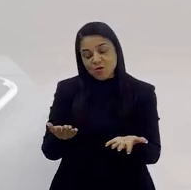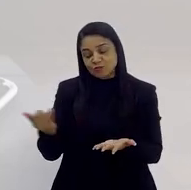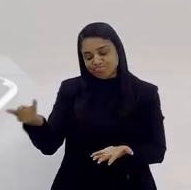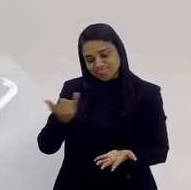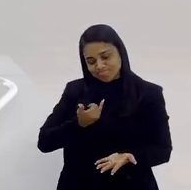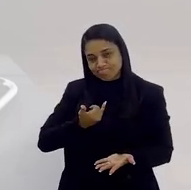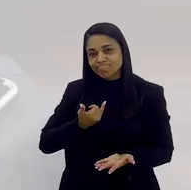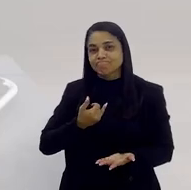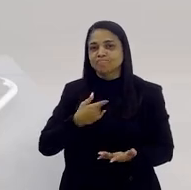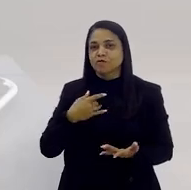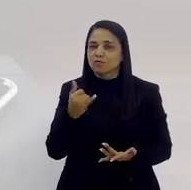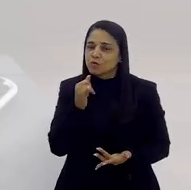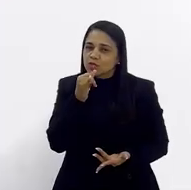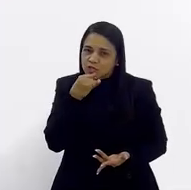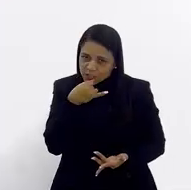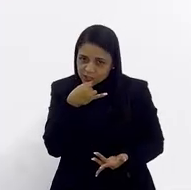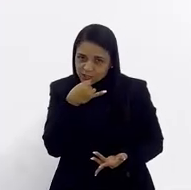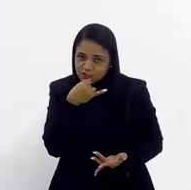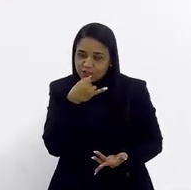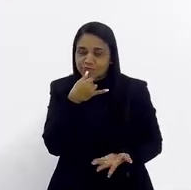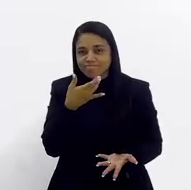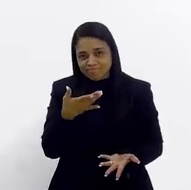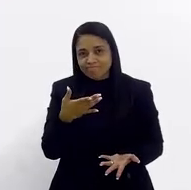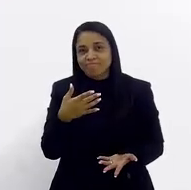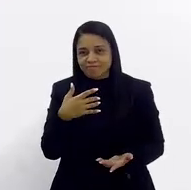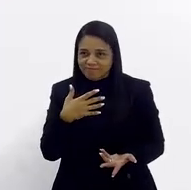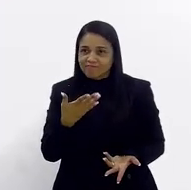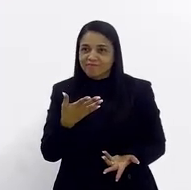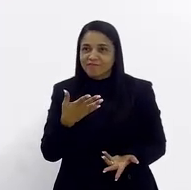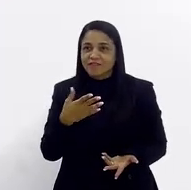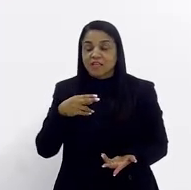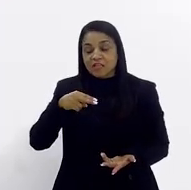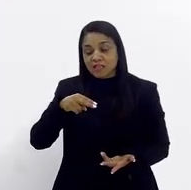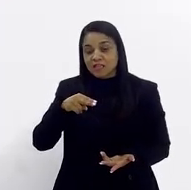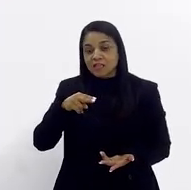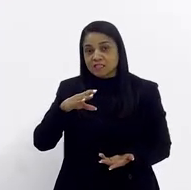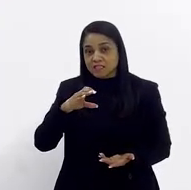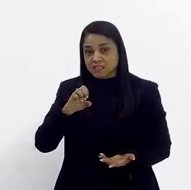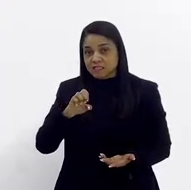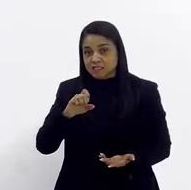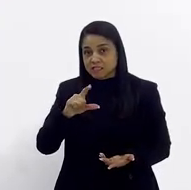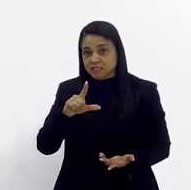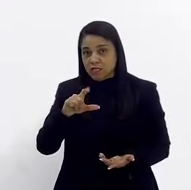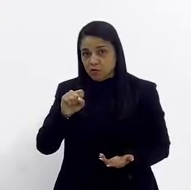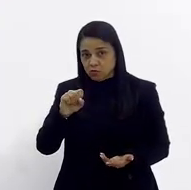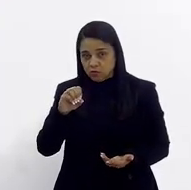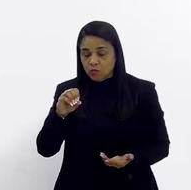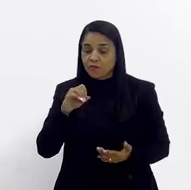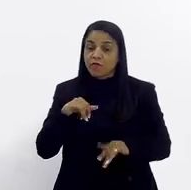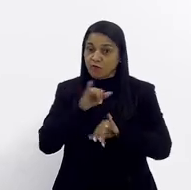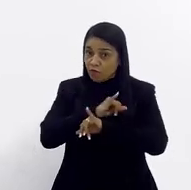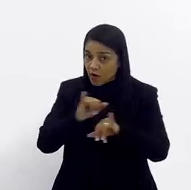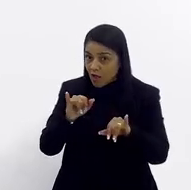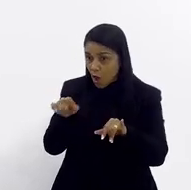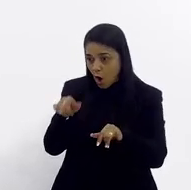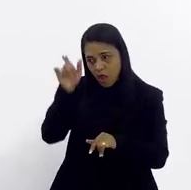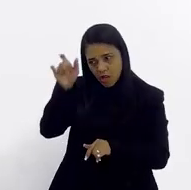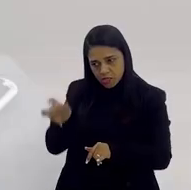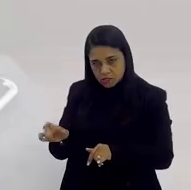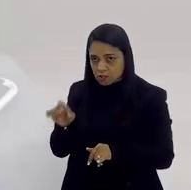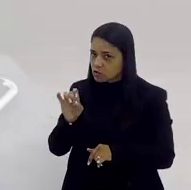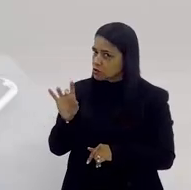notícia que me entristeceu mas gente eu quero dar uma notícia boa para vocês ele não vai só para essa área do fogo não tá